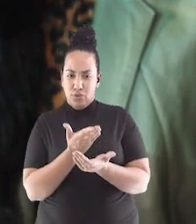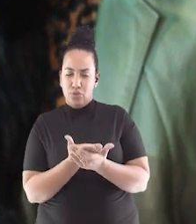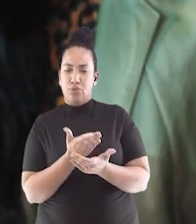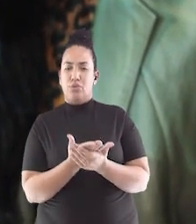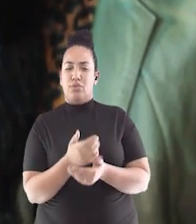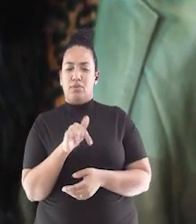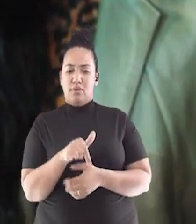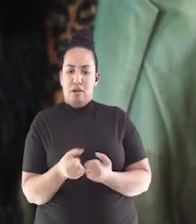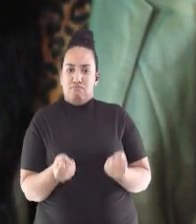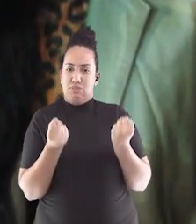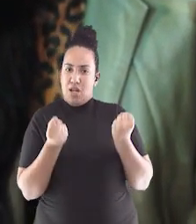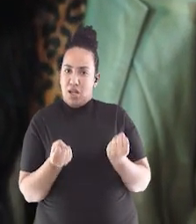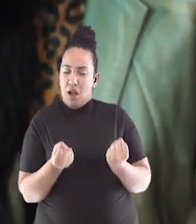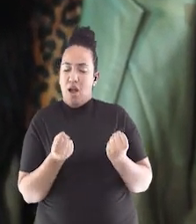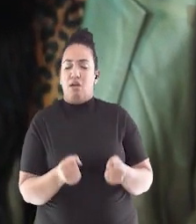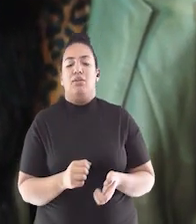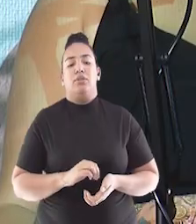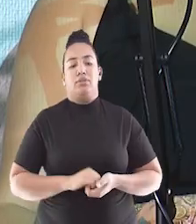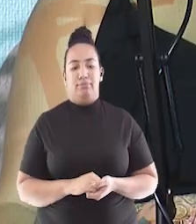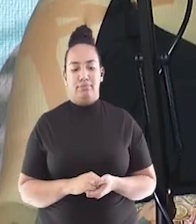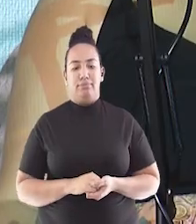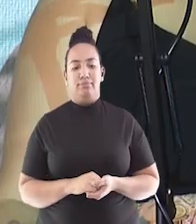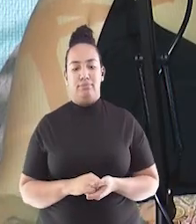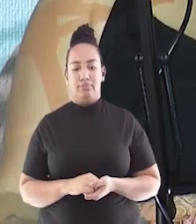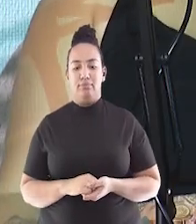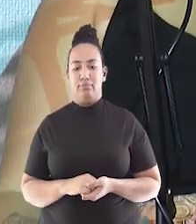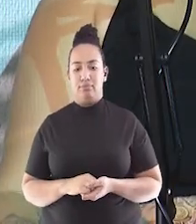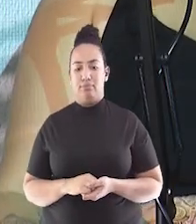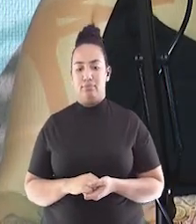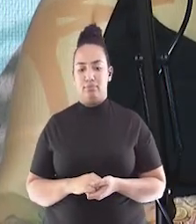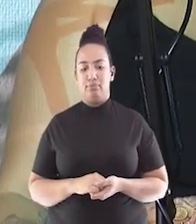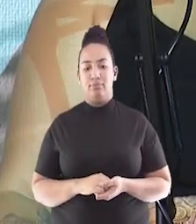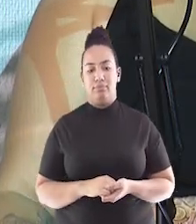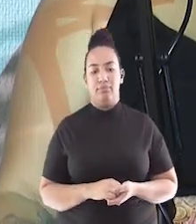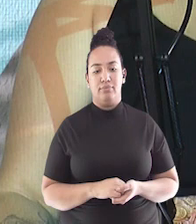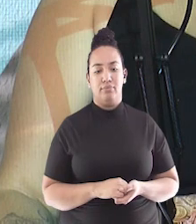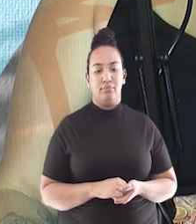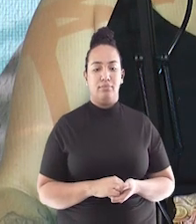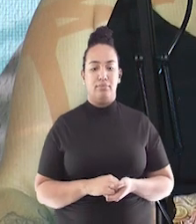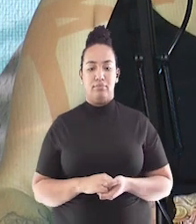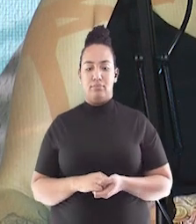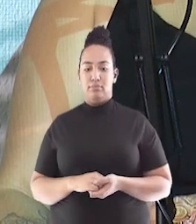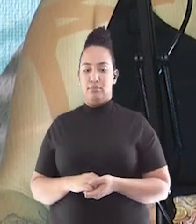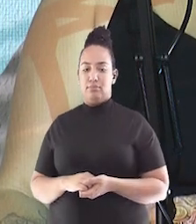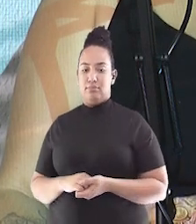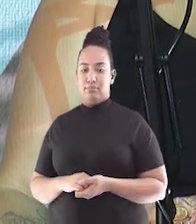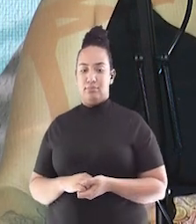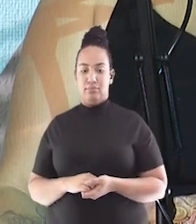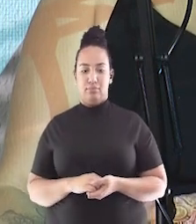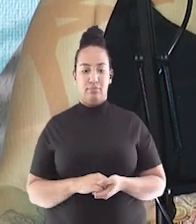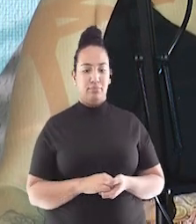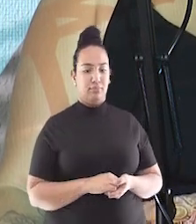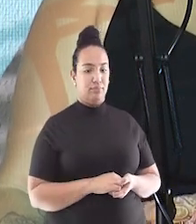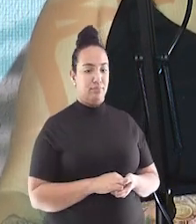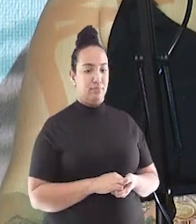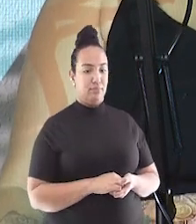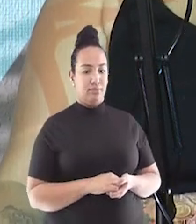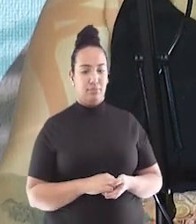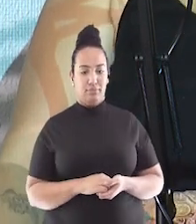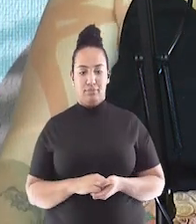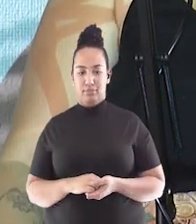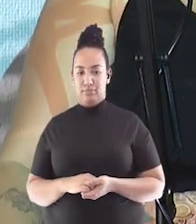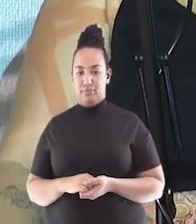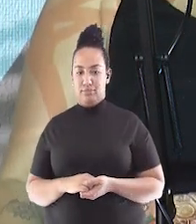dos estudos já é um... Já é bem pesado, assim. Já coloca no caminho, então, tipo... E